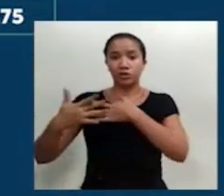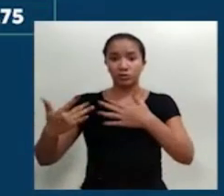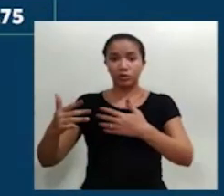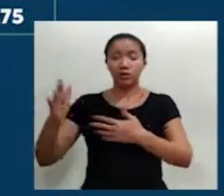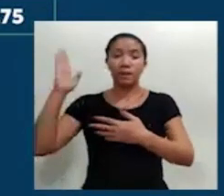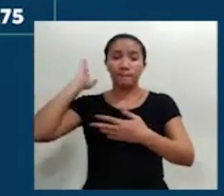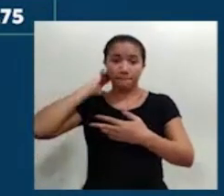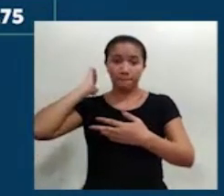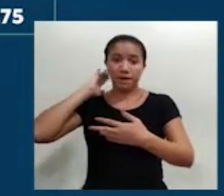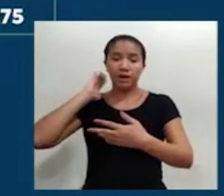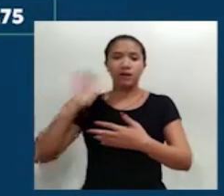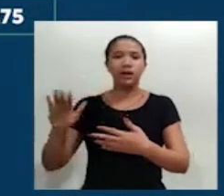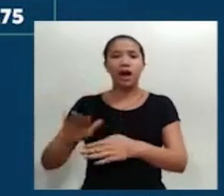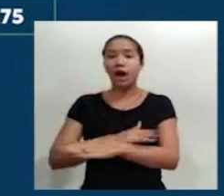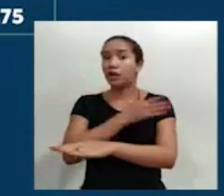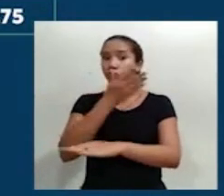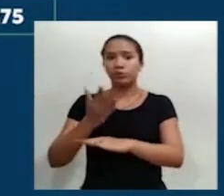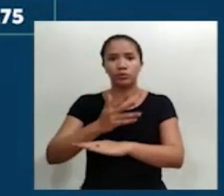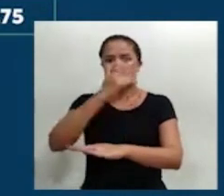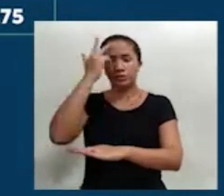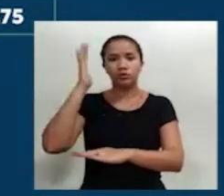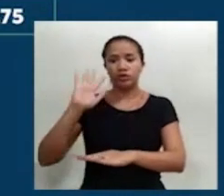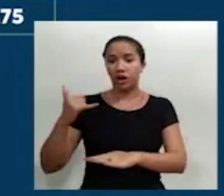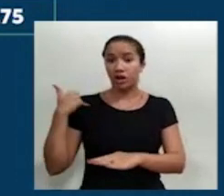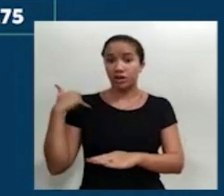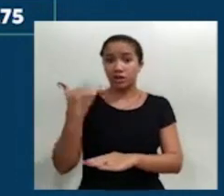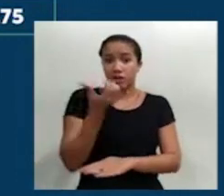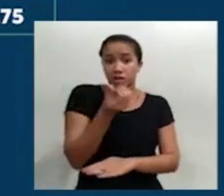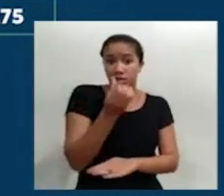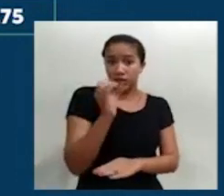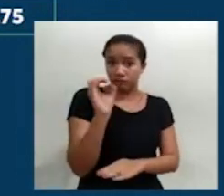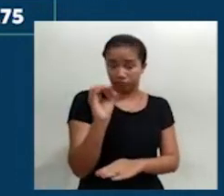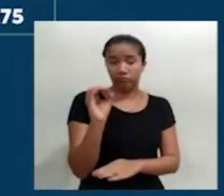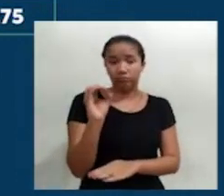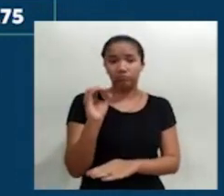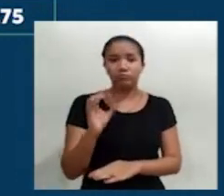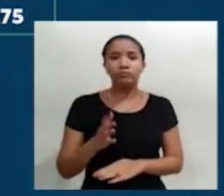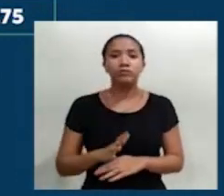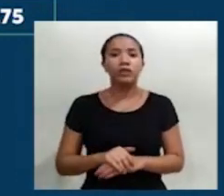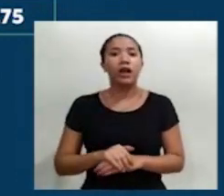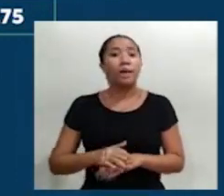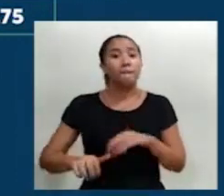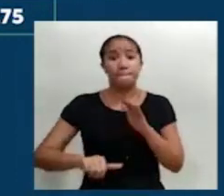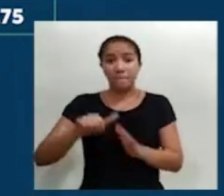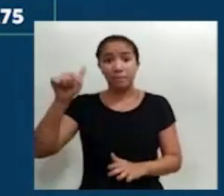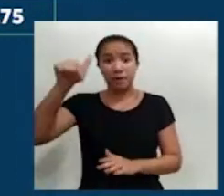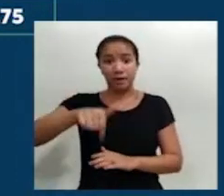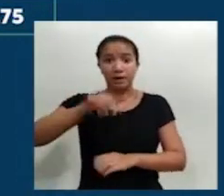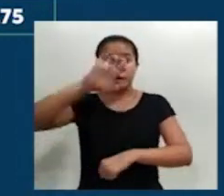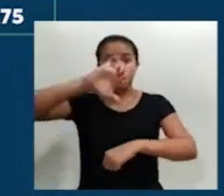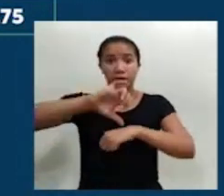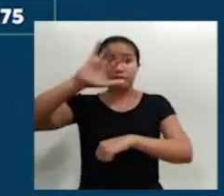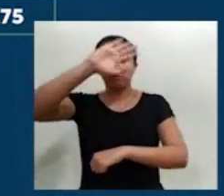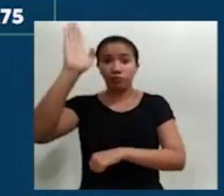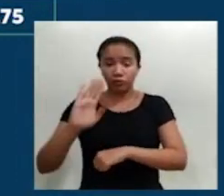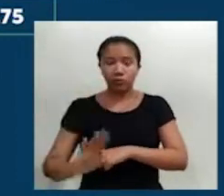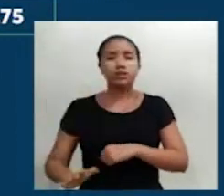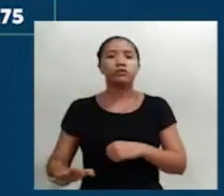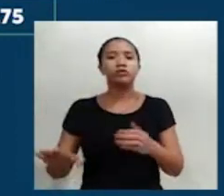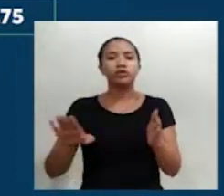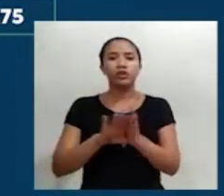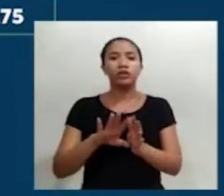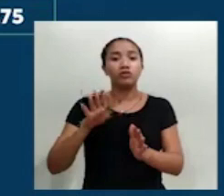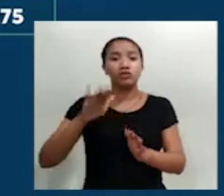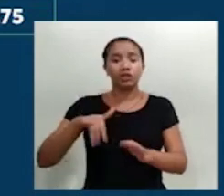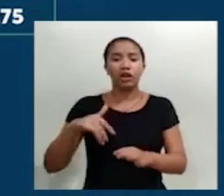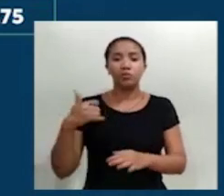de Belém, chegando a todas as pessoas com mais de 60 anos de idade. Inclusive, será a primeira capital do Brasil chegando no